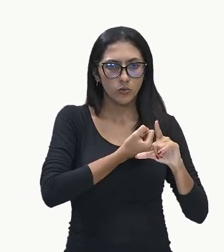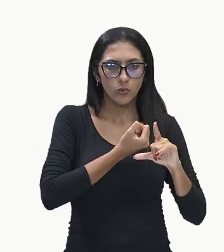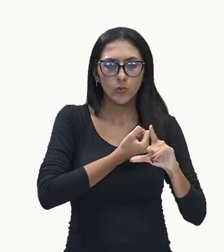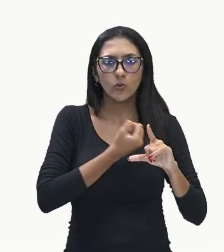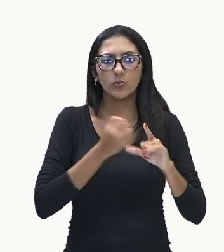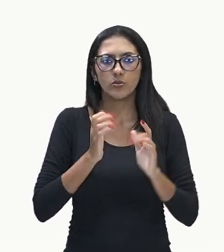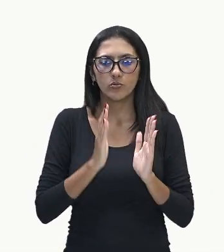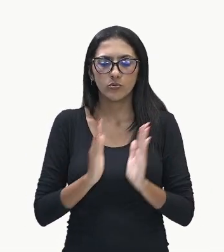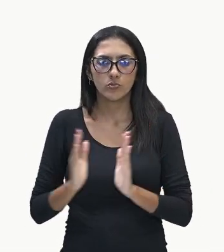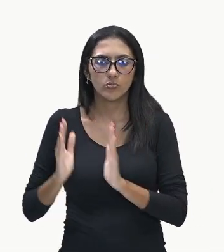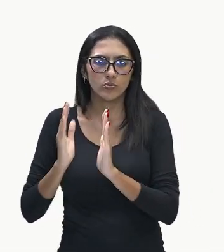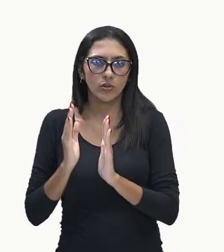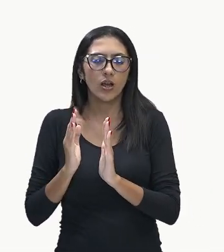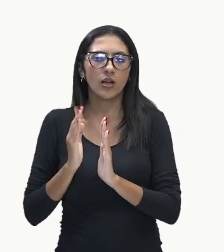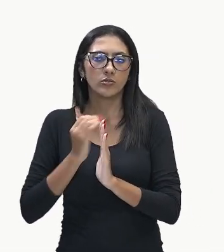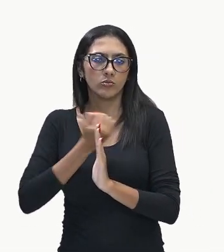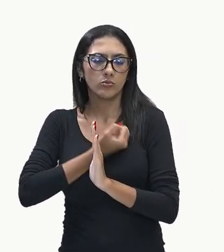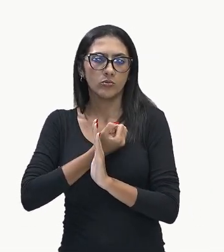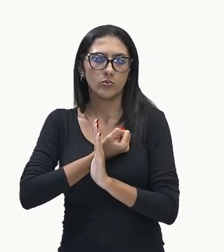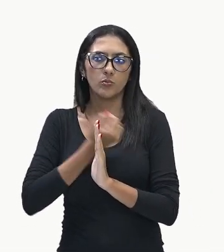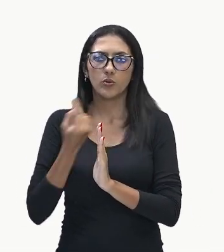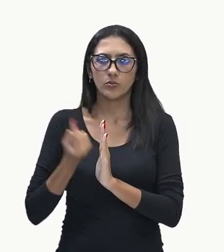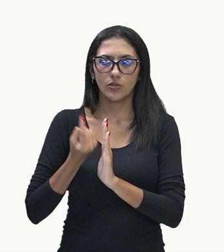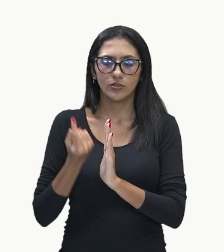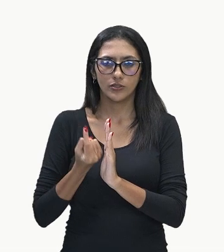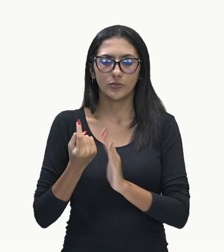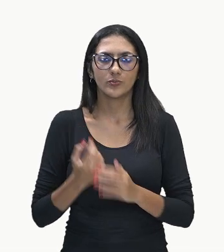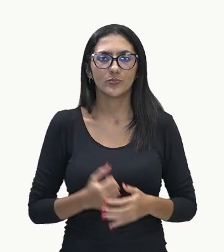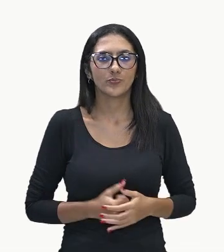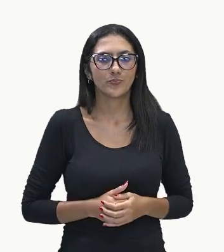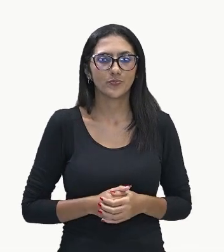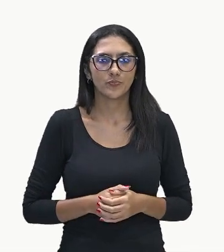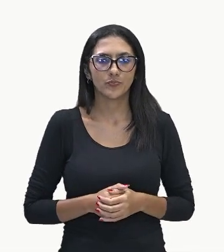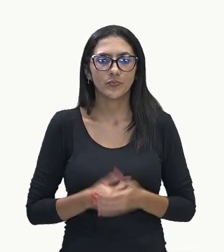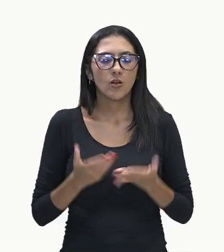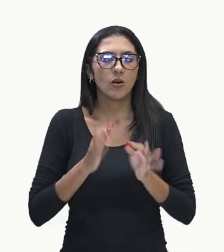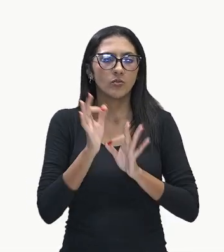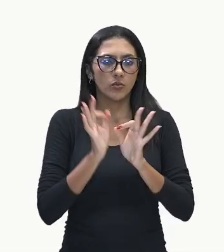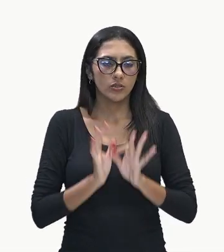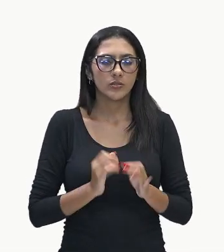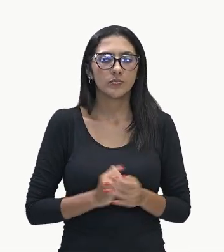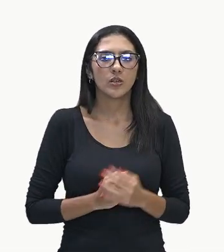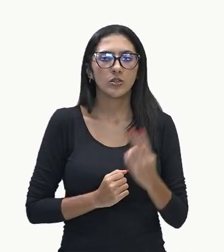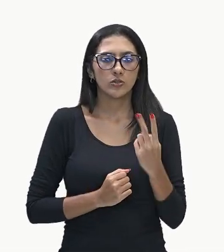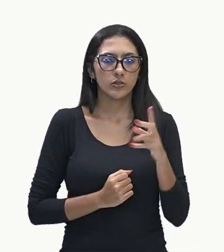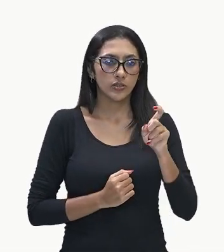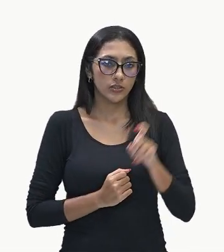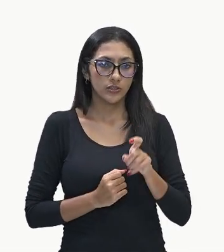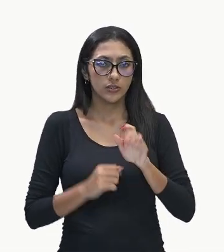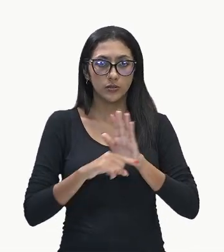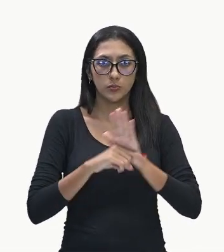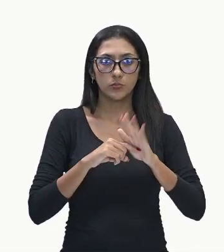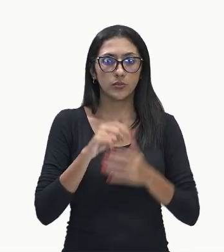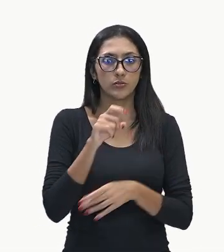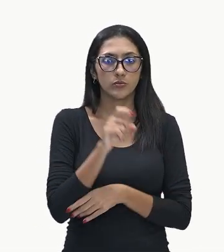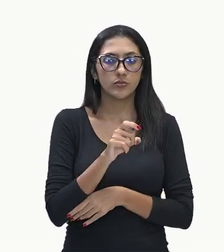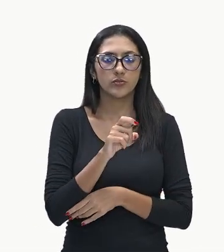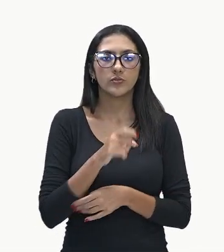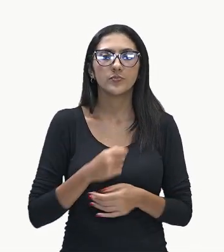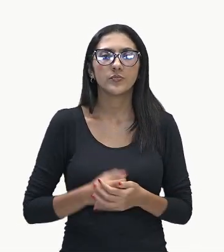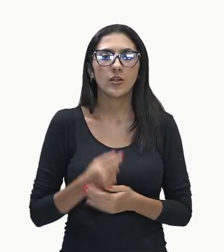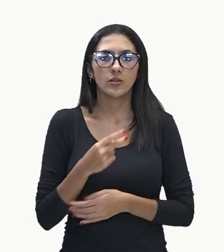lados contrários da igualdade. Agora nós vamos resolver. 2x menos x. Isto aqui vai